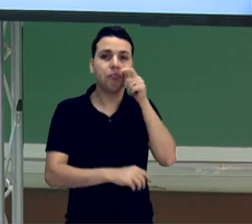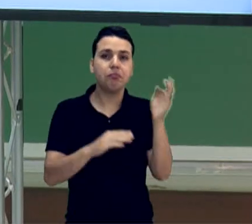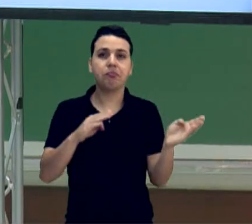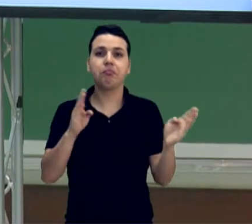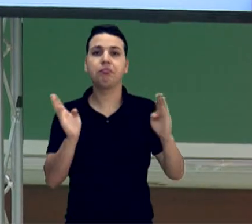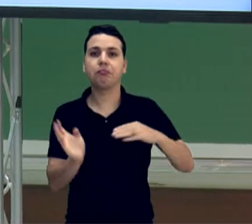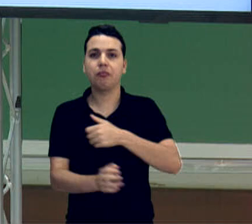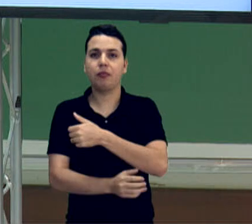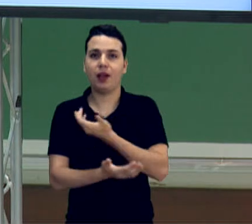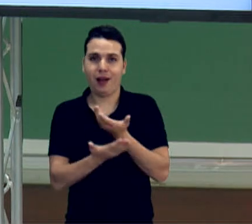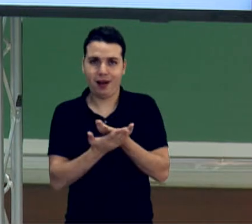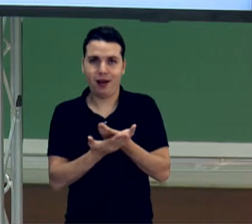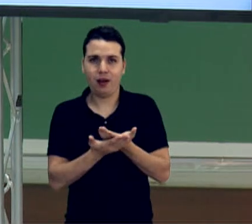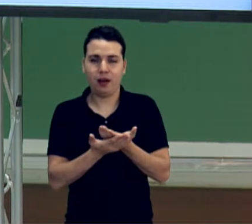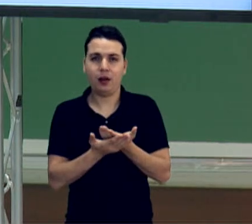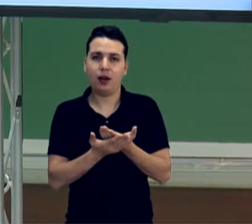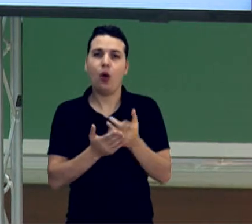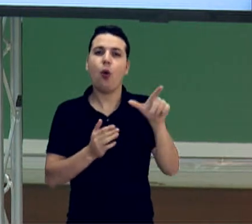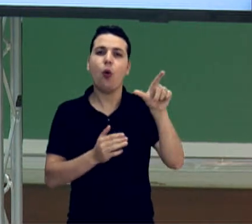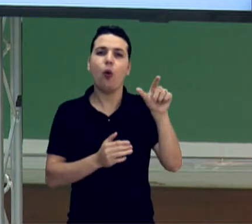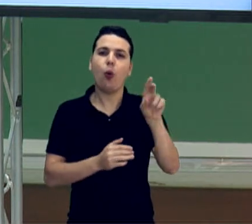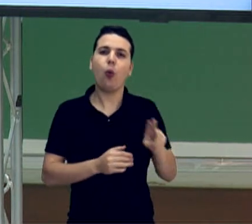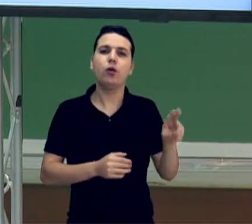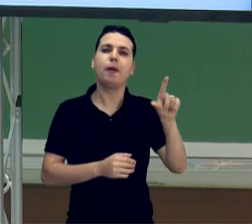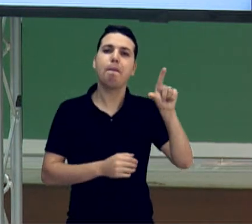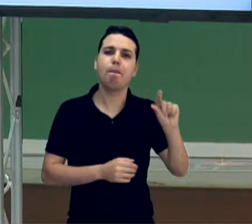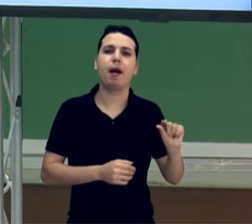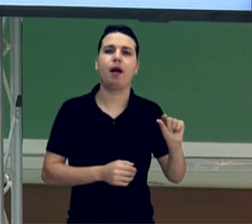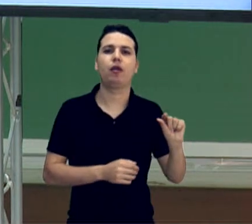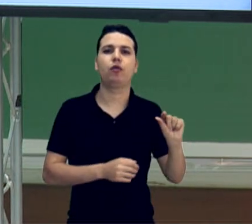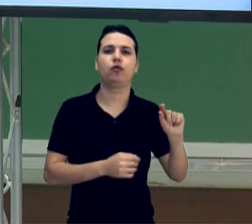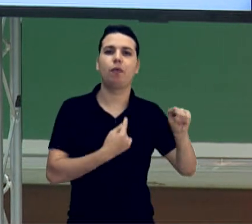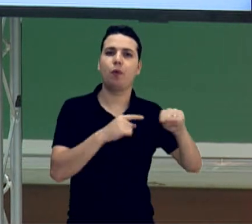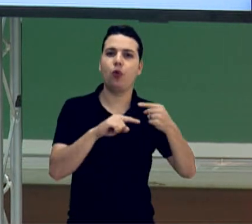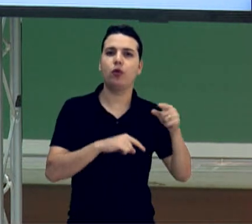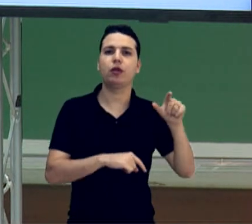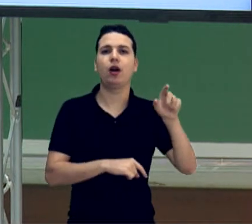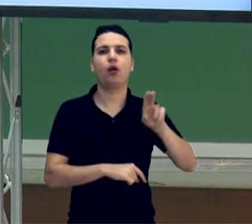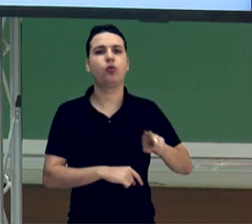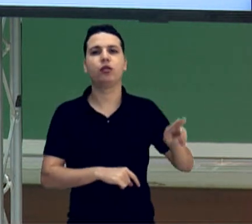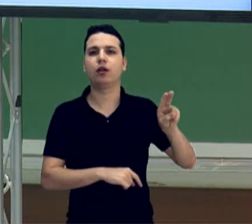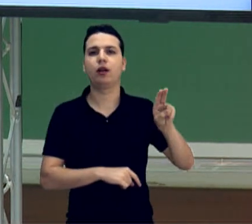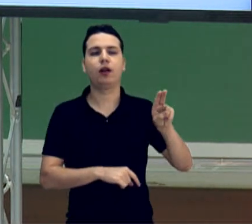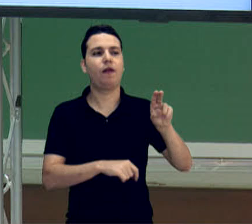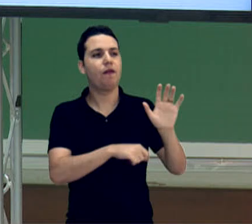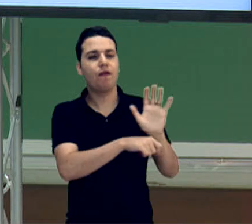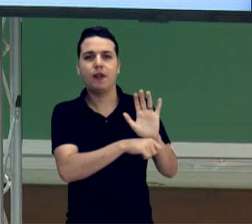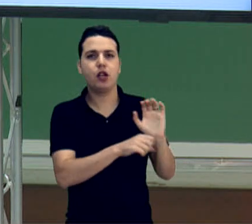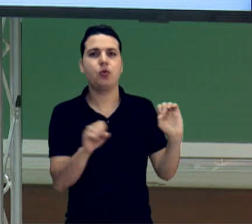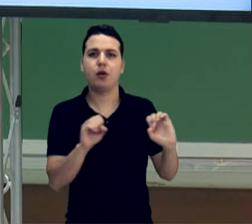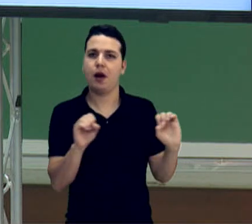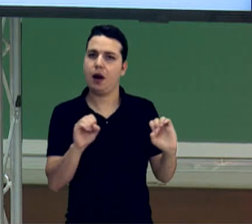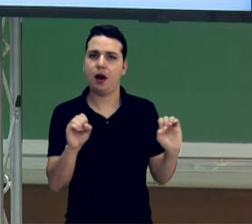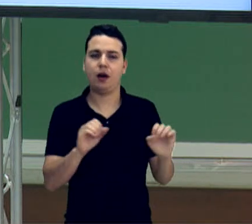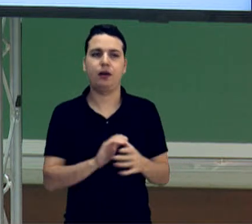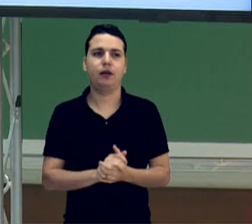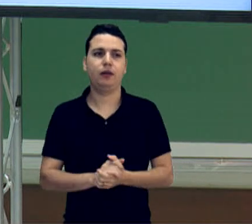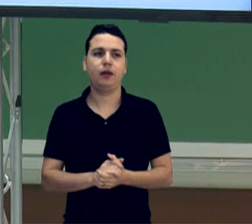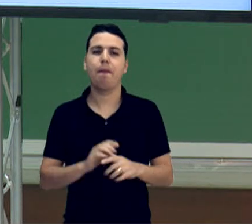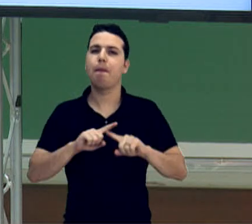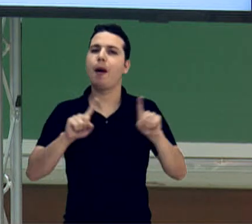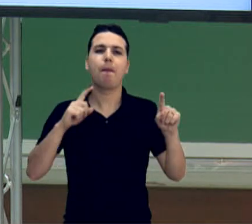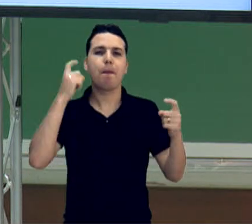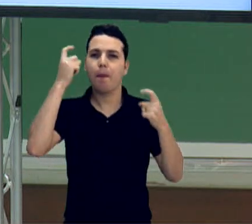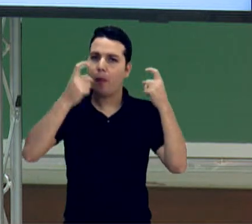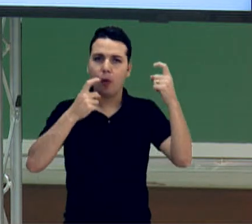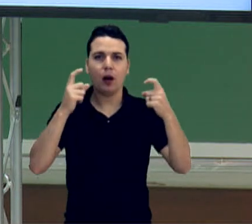a gente usa o mínimo de mídia possível. No caso, a gente não vai usar música, não vai usar vídeo, mas não se preocupem que a